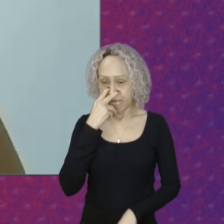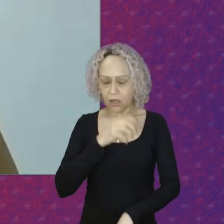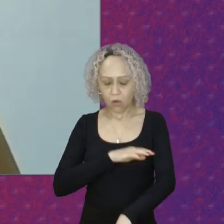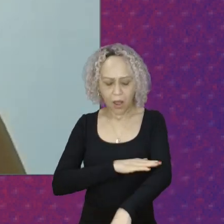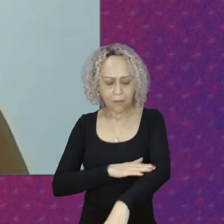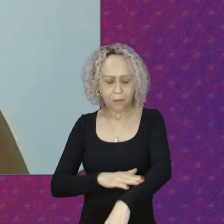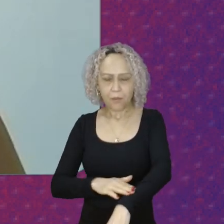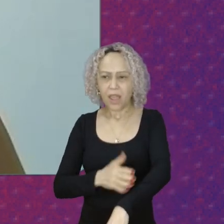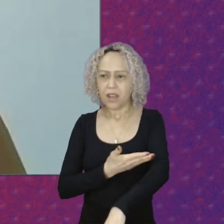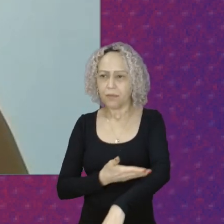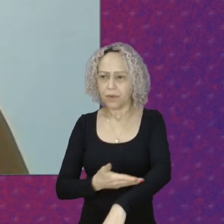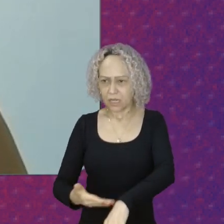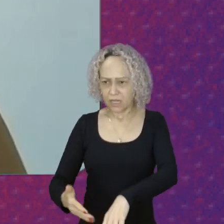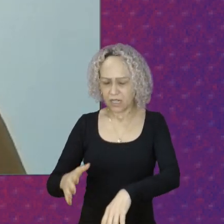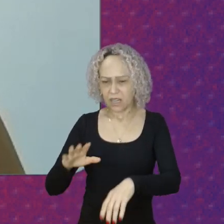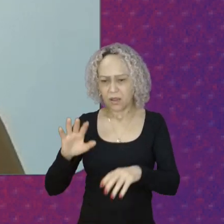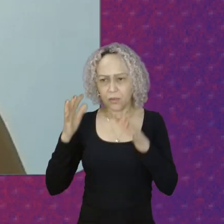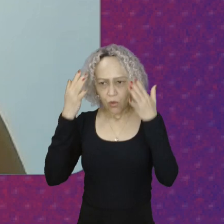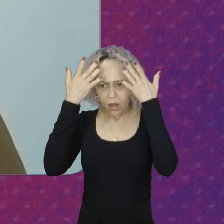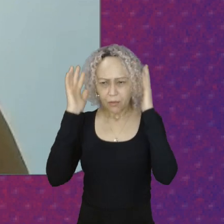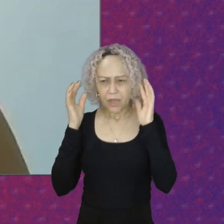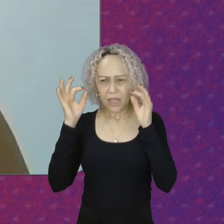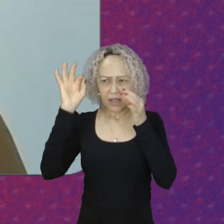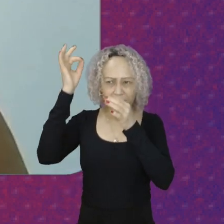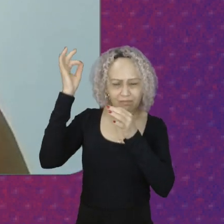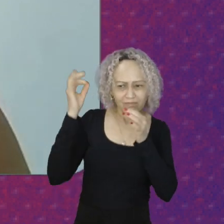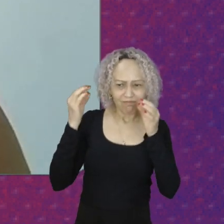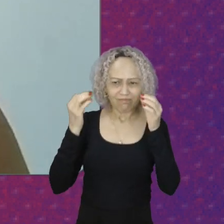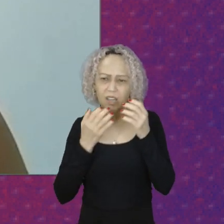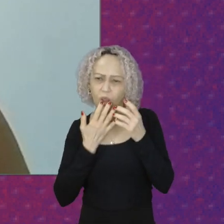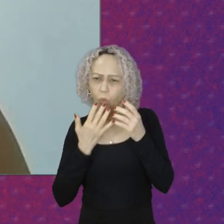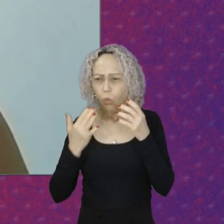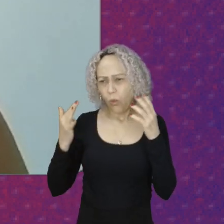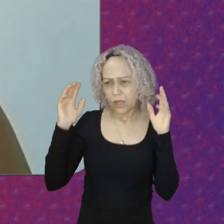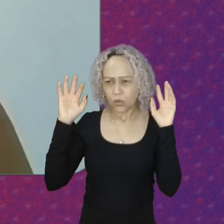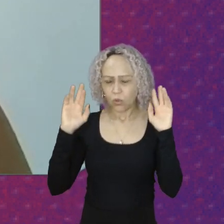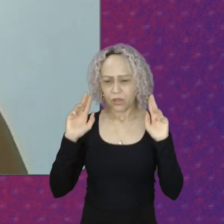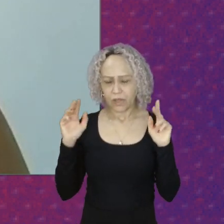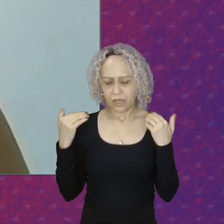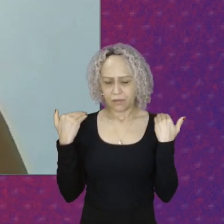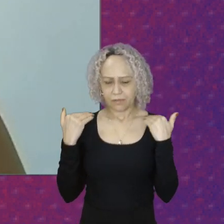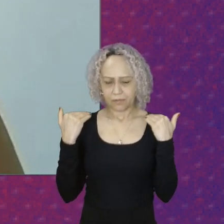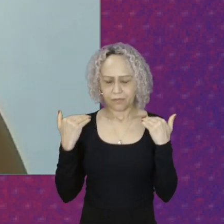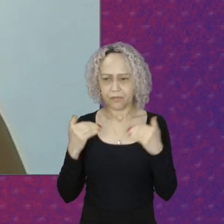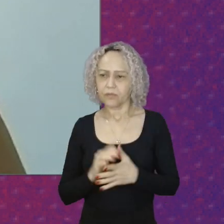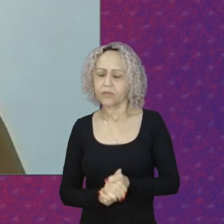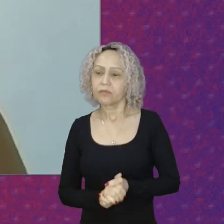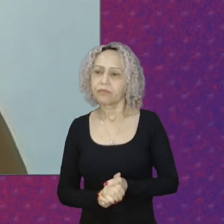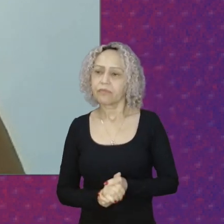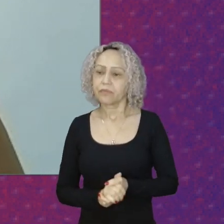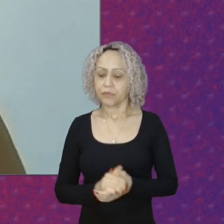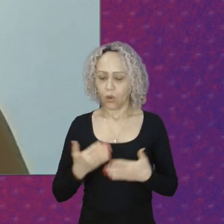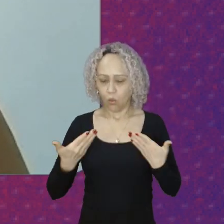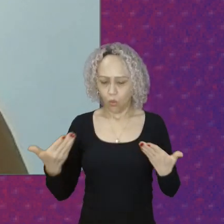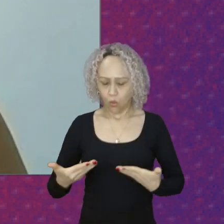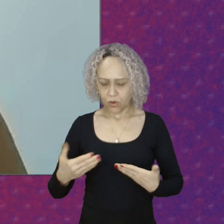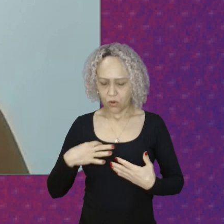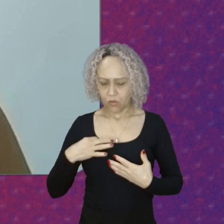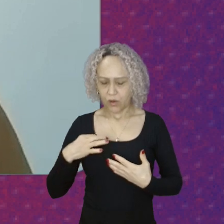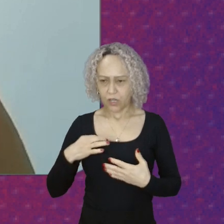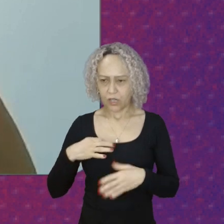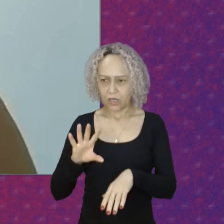cabelos com algumas mechas, na altura um pouco abaixo dos ombros. Hoje eu estou vestindo uma roupa